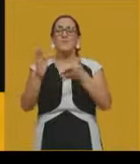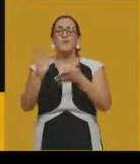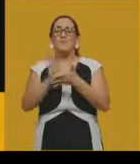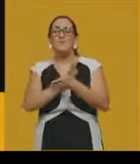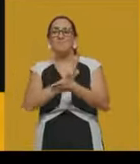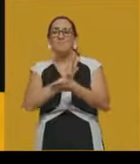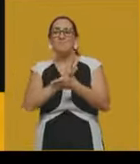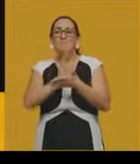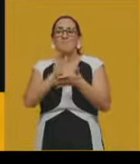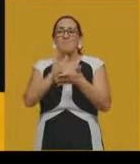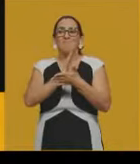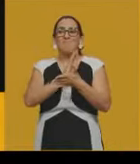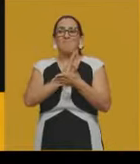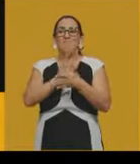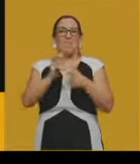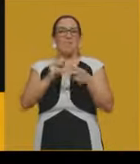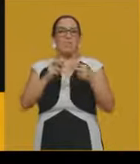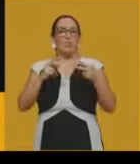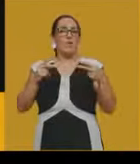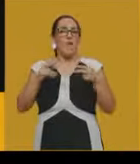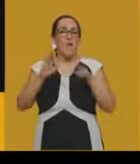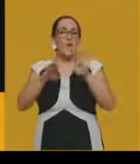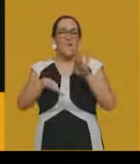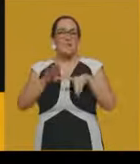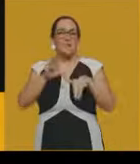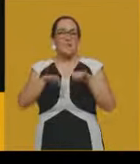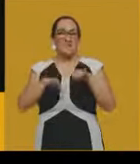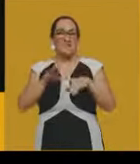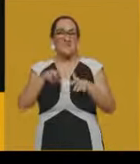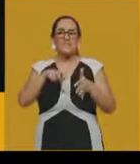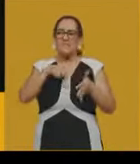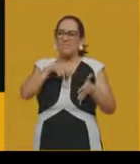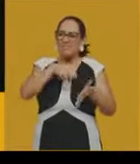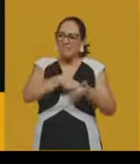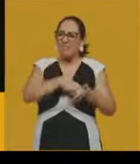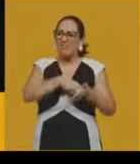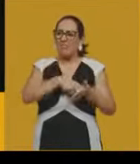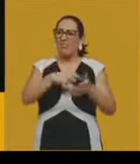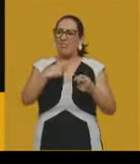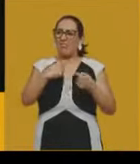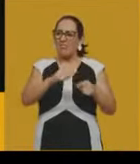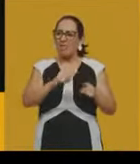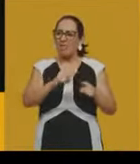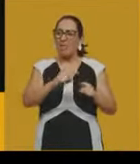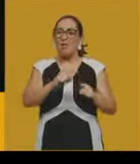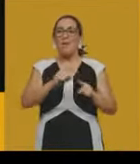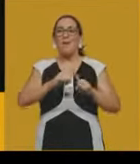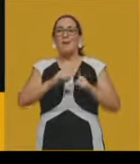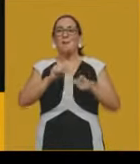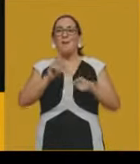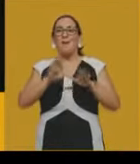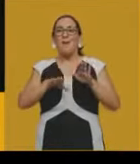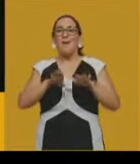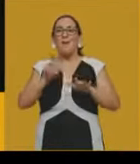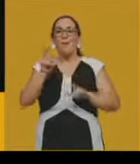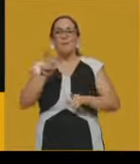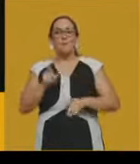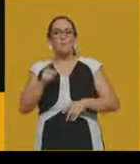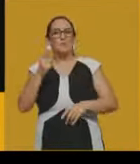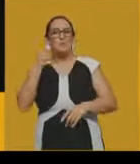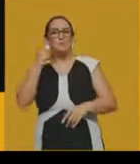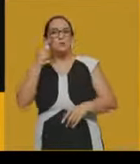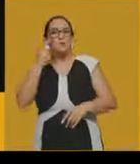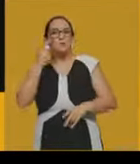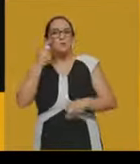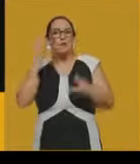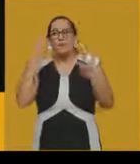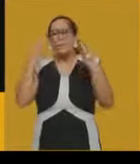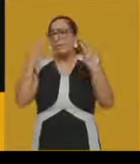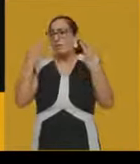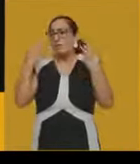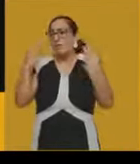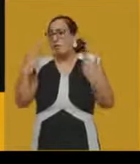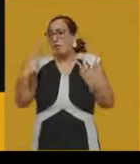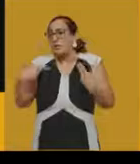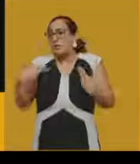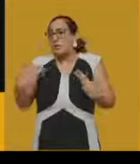situações totalmente condenáveis, elas passem por nós como naturais, né? Algum tipo de preconceito, uma criança que